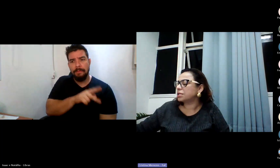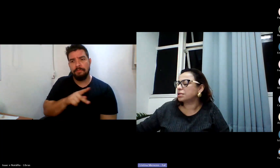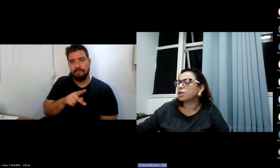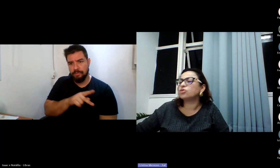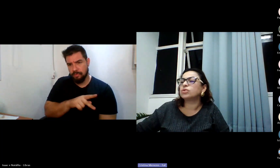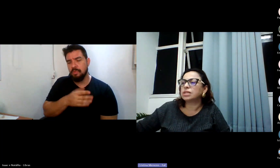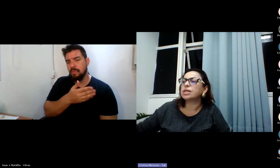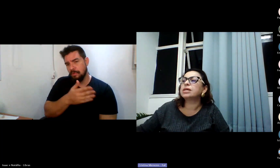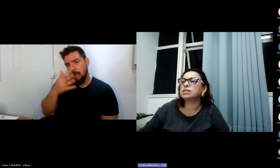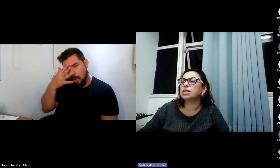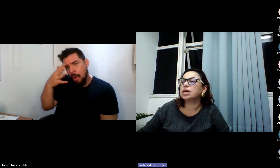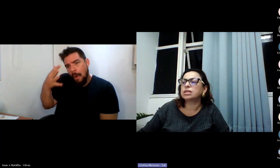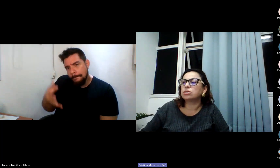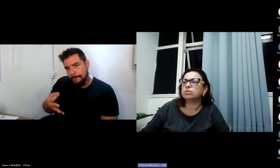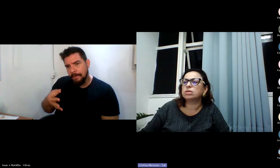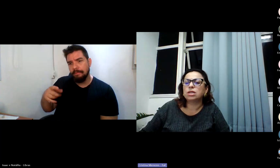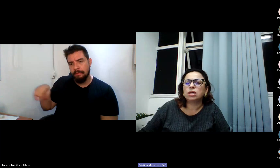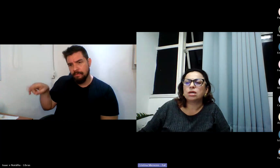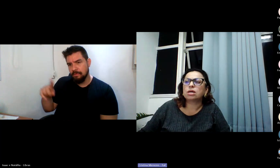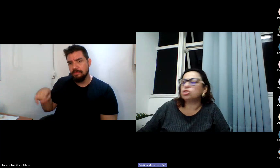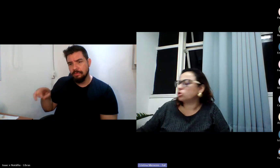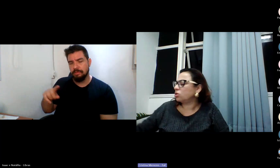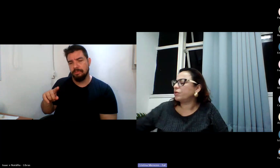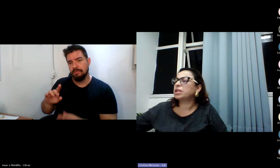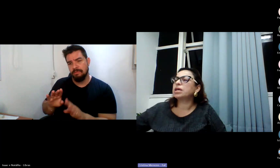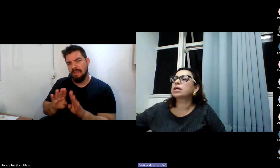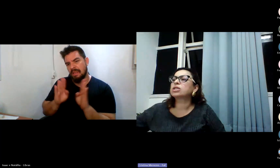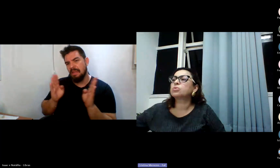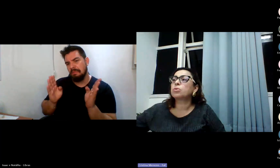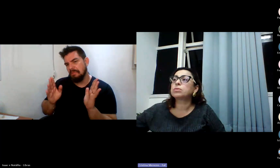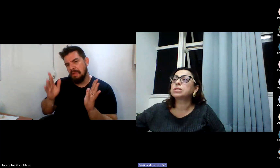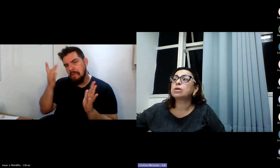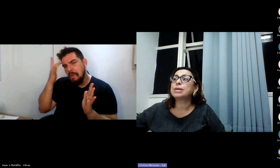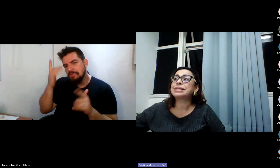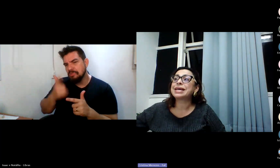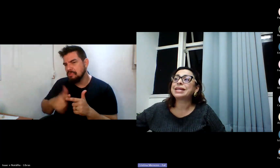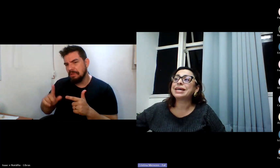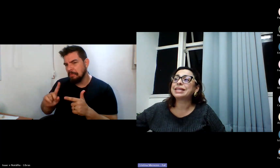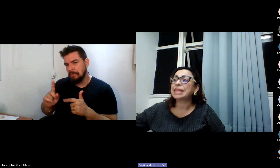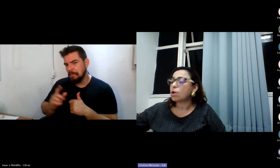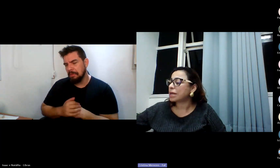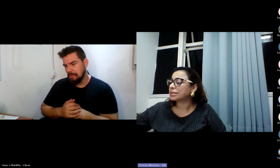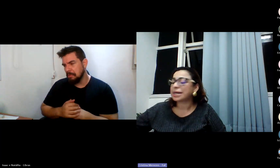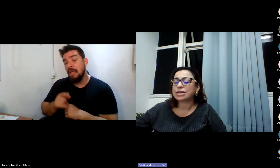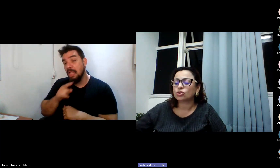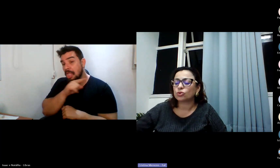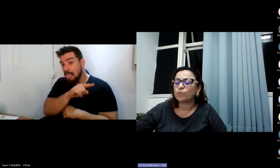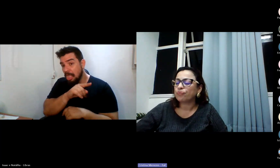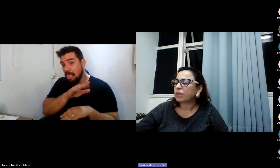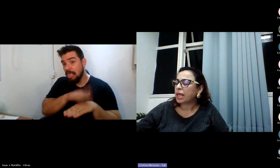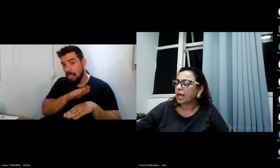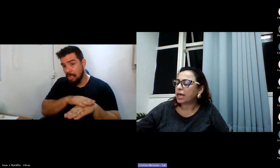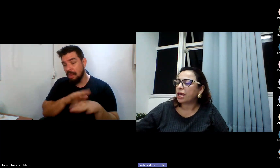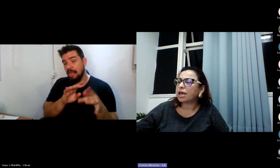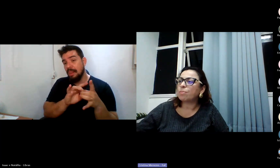entender a necessidade de vocês, né? Então, acredito que não vai ter grandes problemas, não, mas ela é que tem o